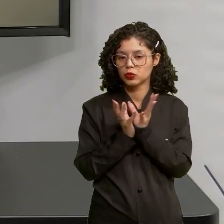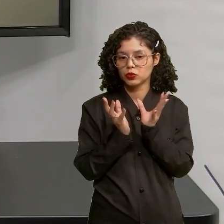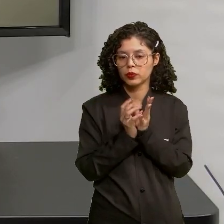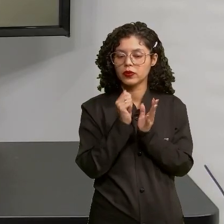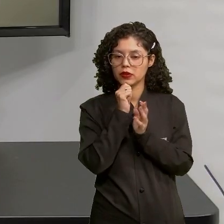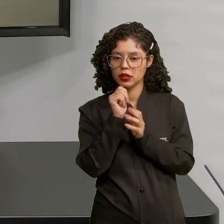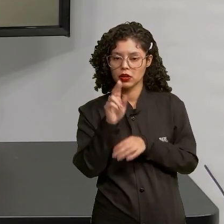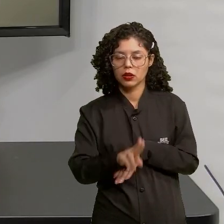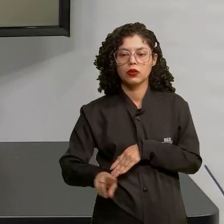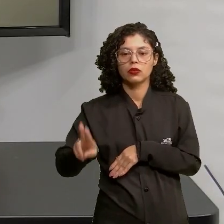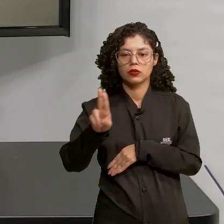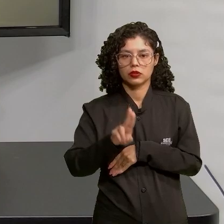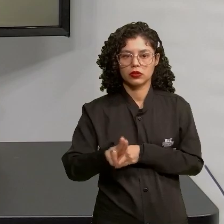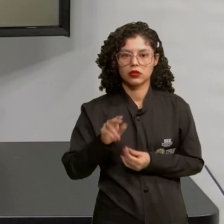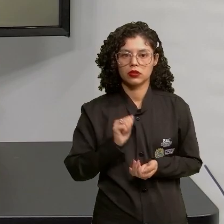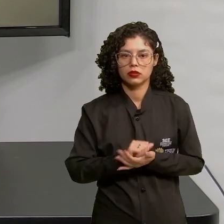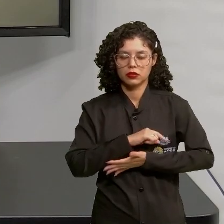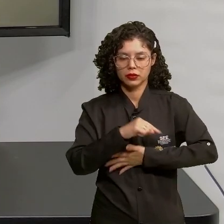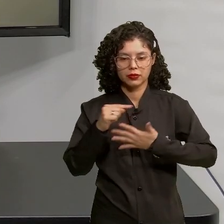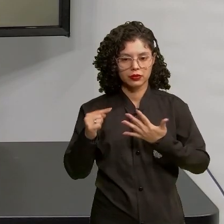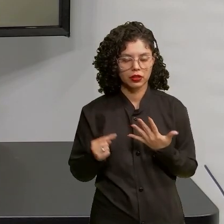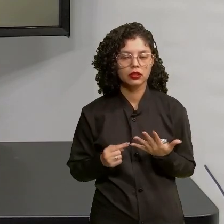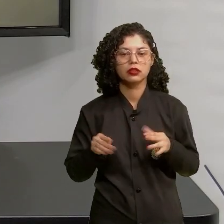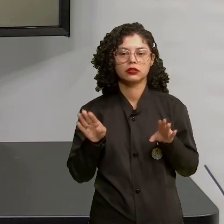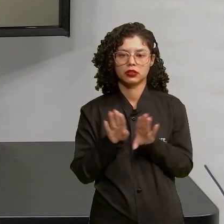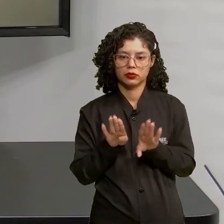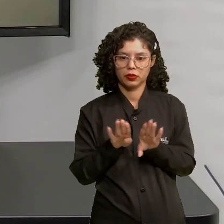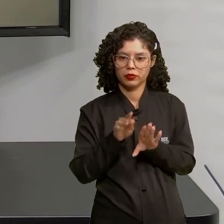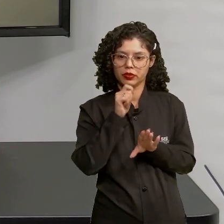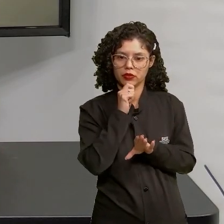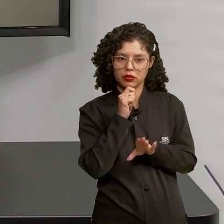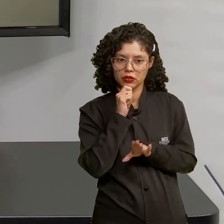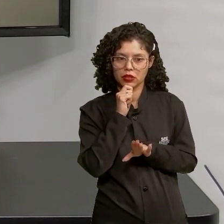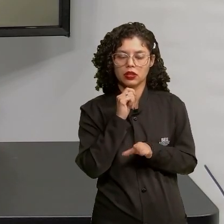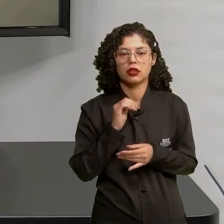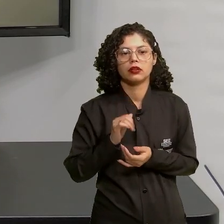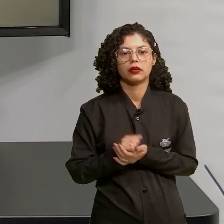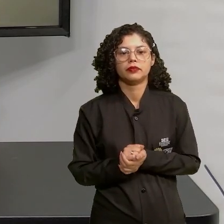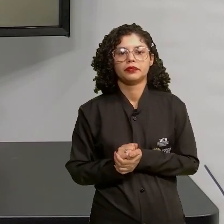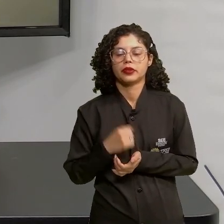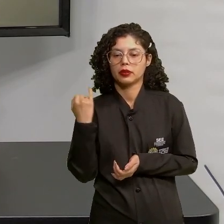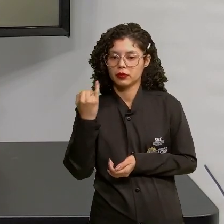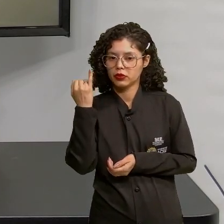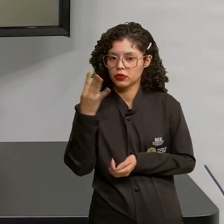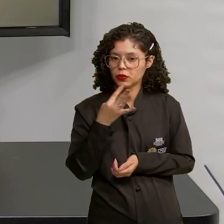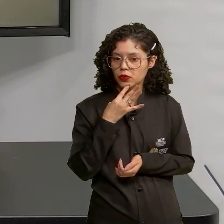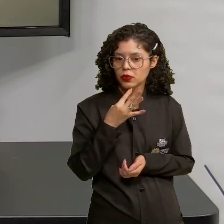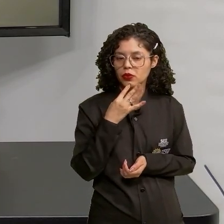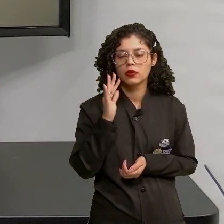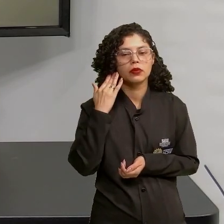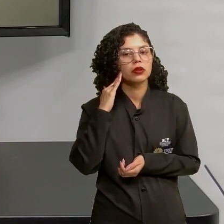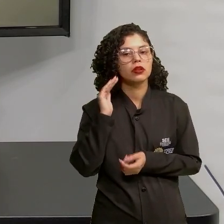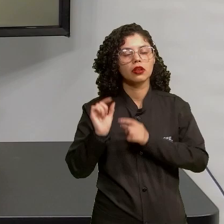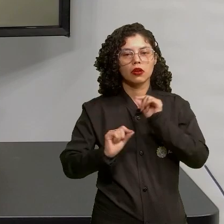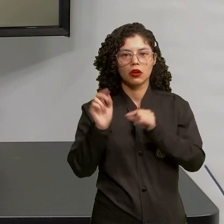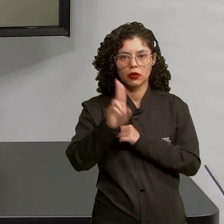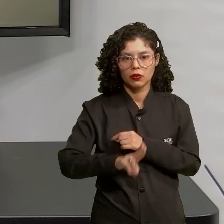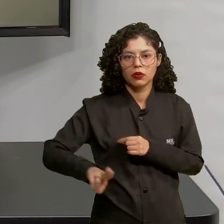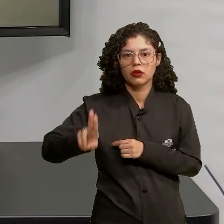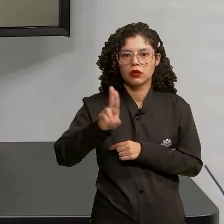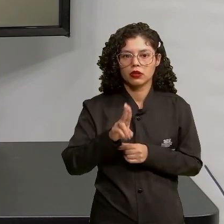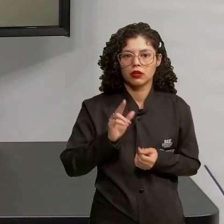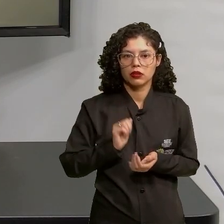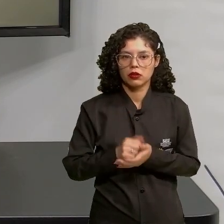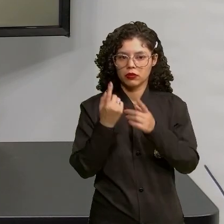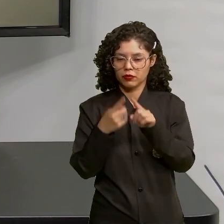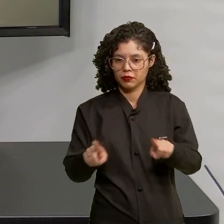né, que utilizam uma variedade de instrumentos. E é importante a gente conhecer para que a gente possa entender a utilidade deles